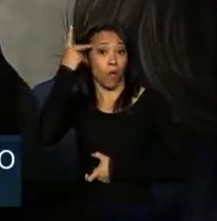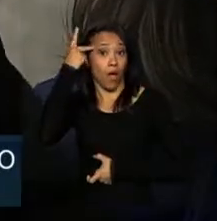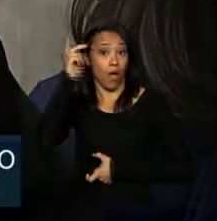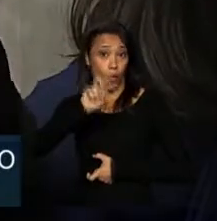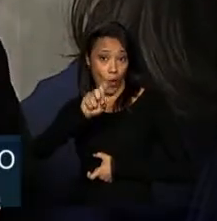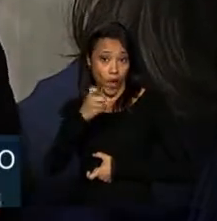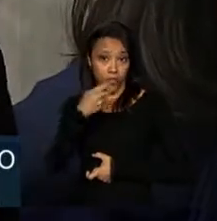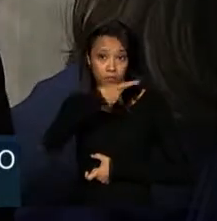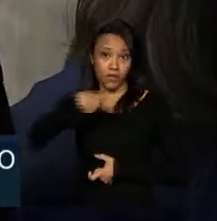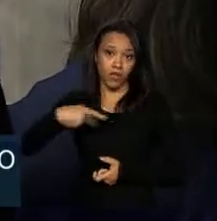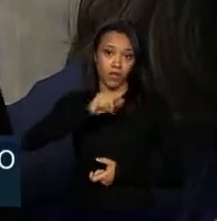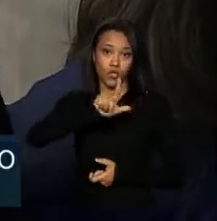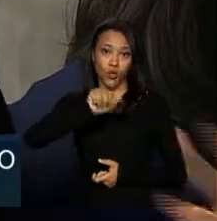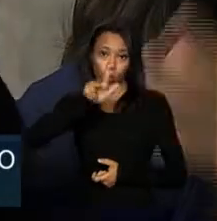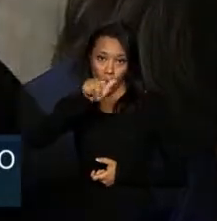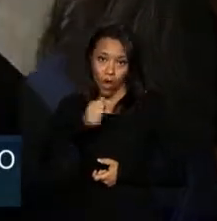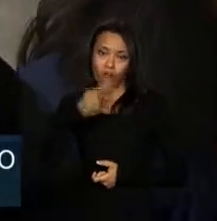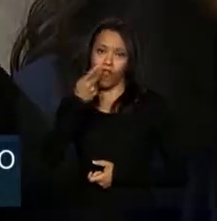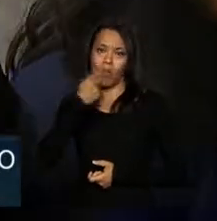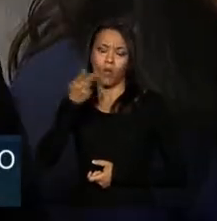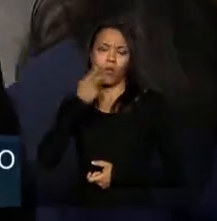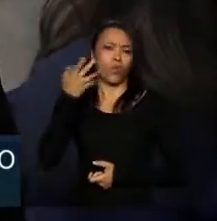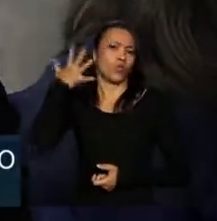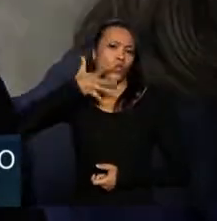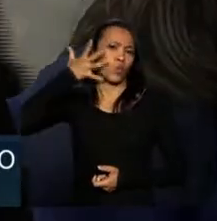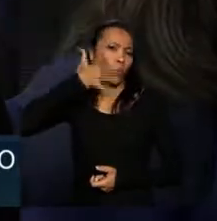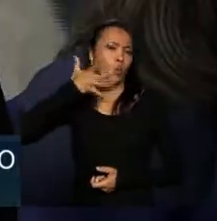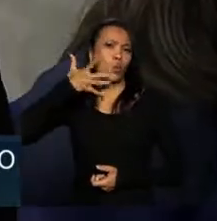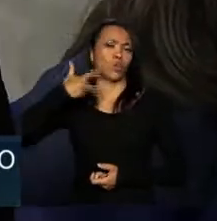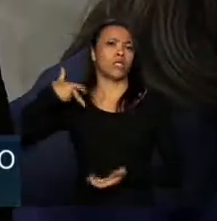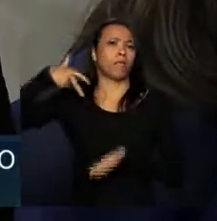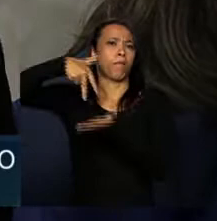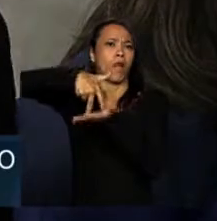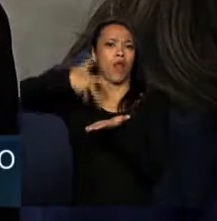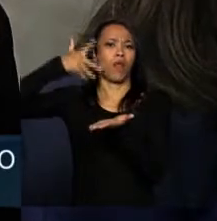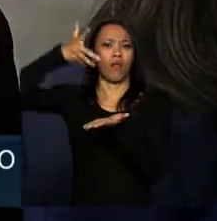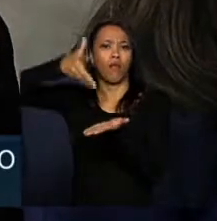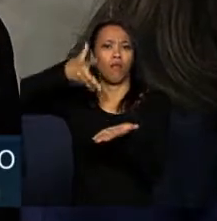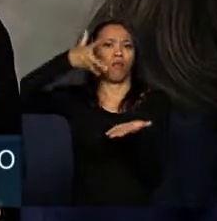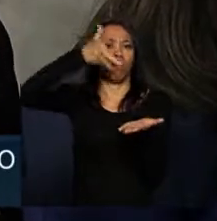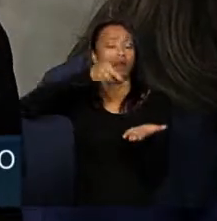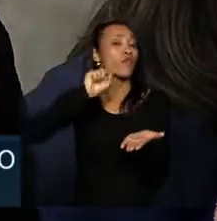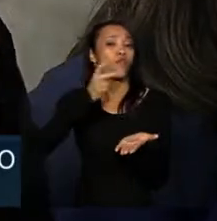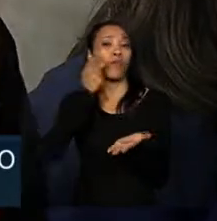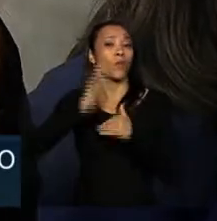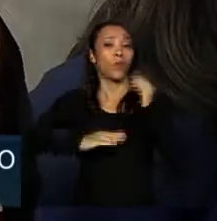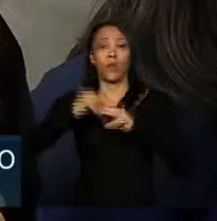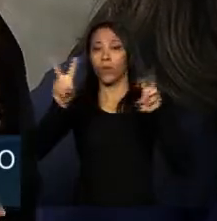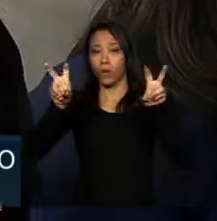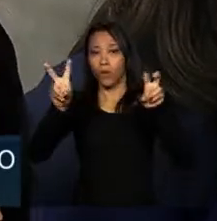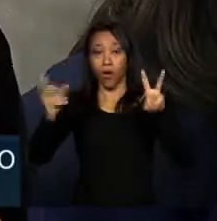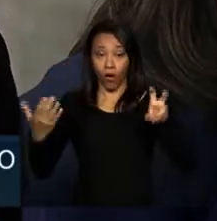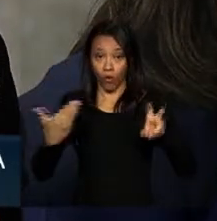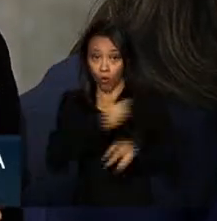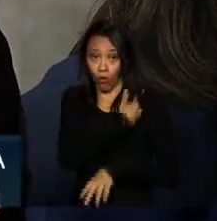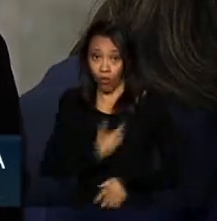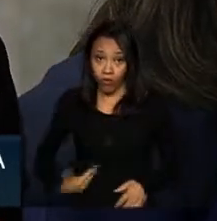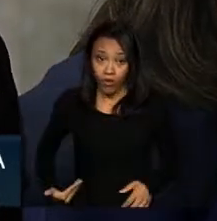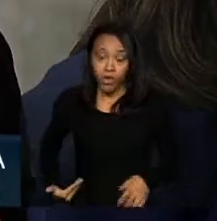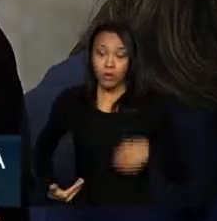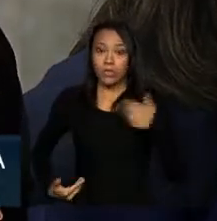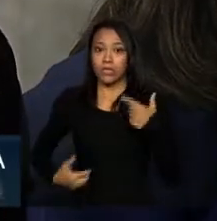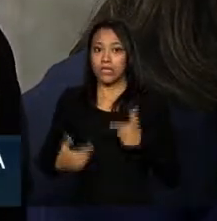Lula reafirmou um discurso que ele tem saído a público enfatizado, de que o governo está atravessando uma